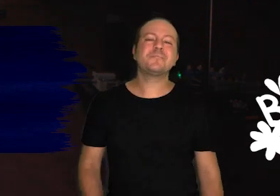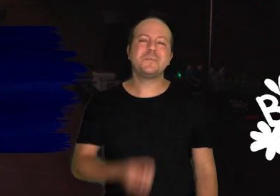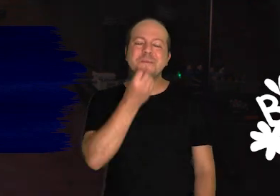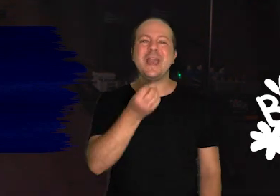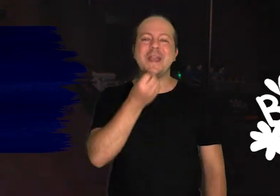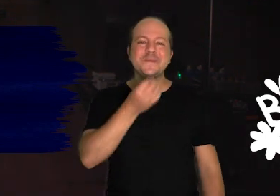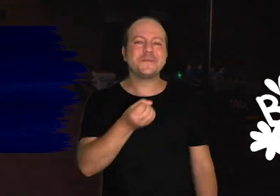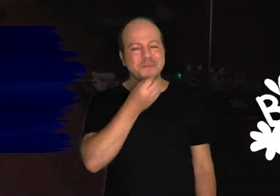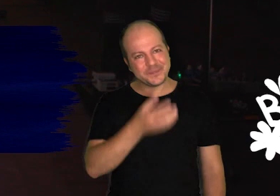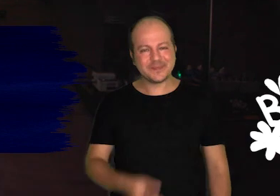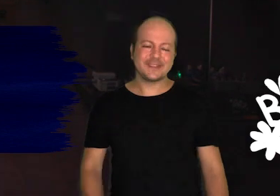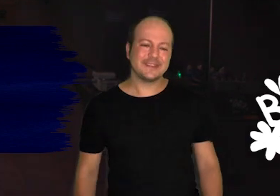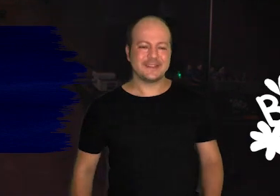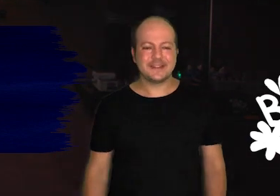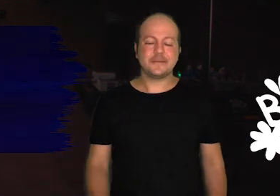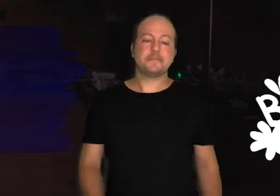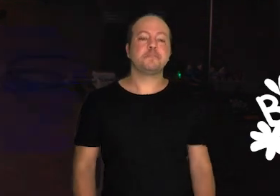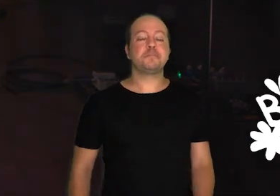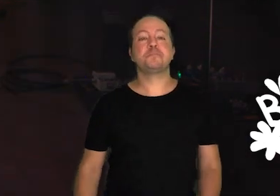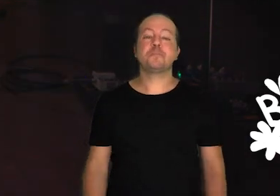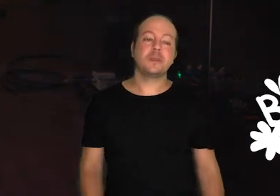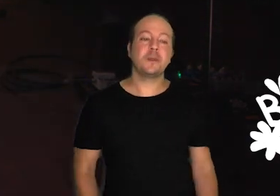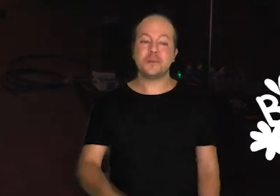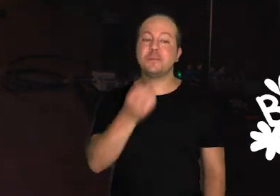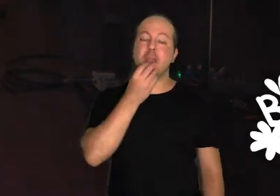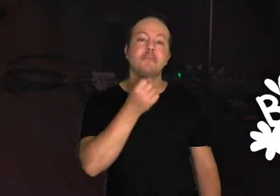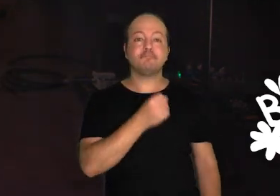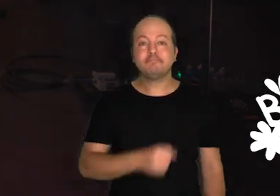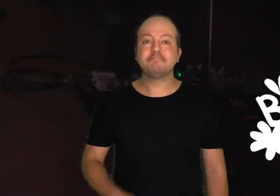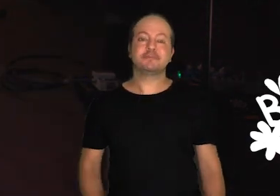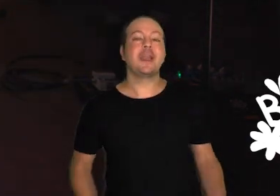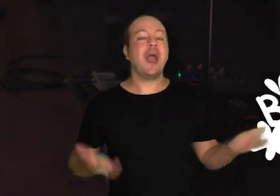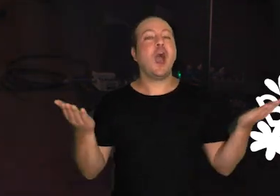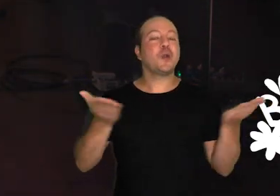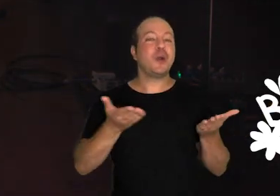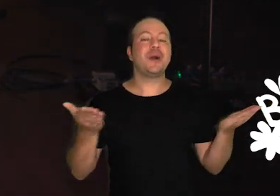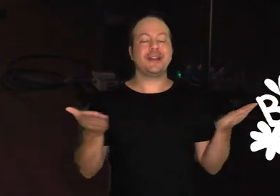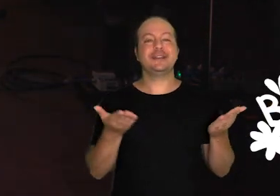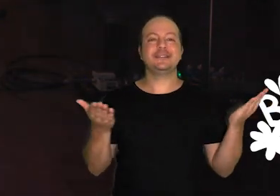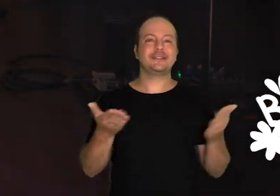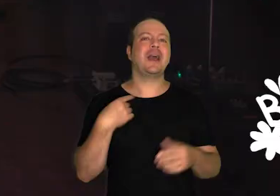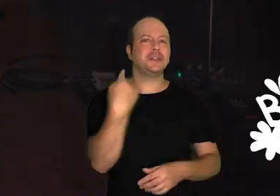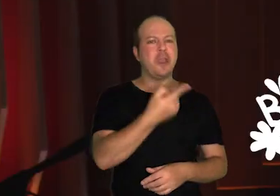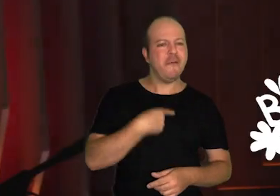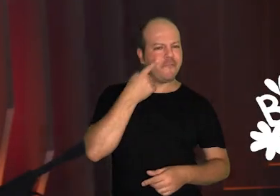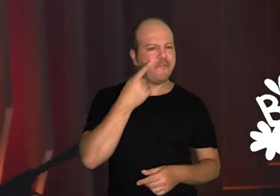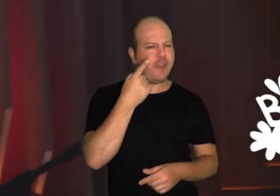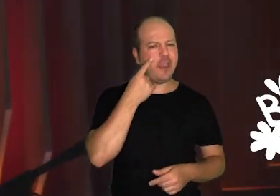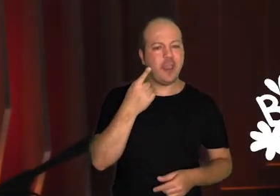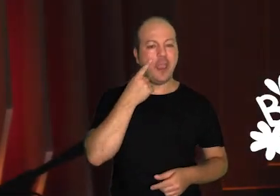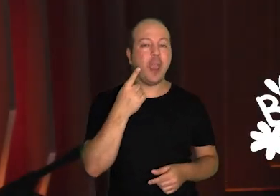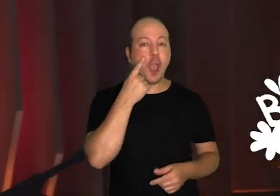Muito bem, nada mal. Muito bem, nada mal. E agora a gente quer ver todo